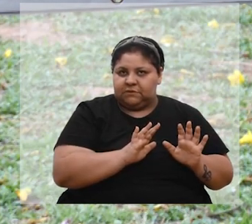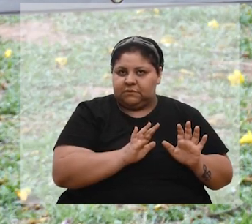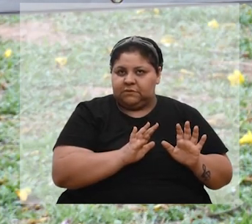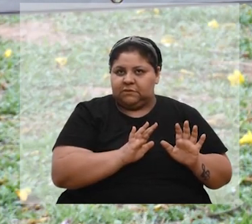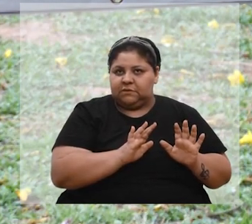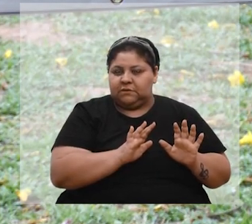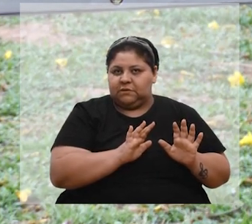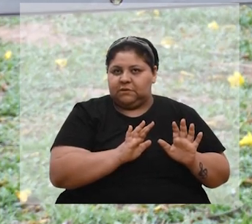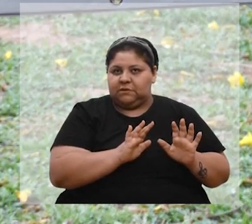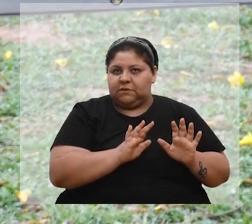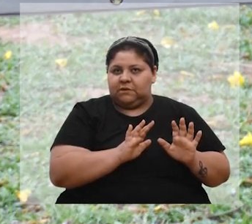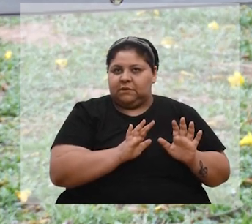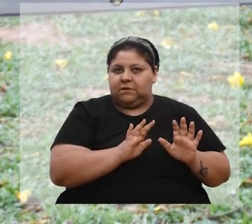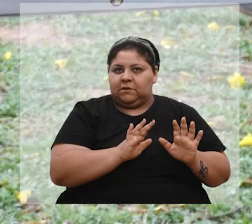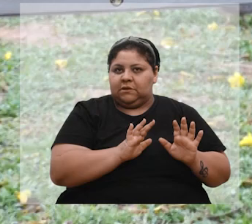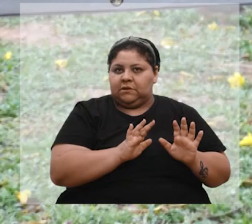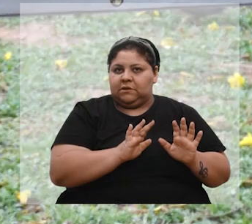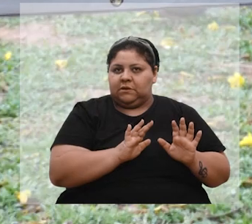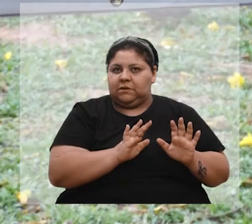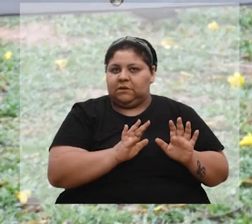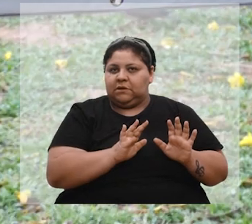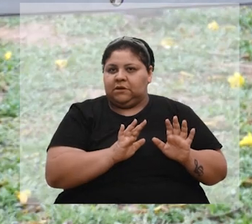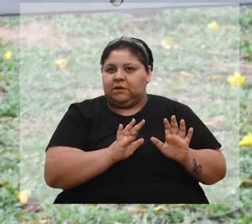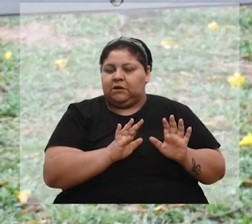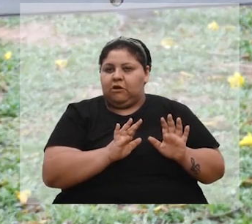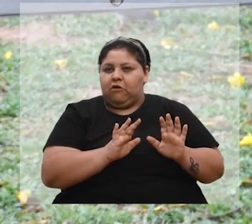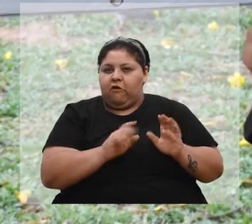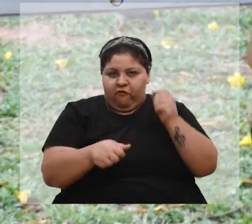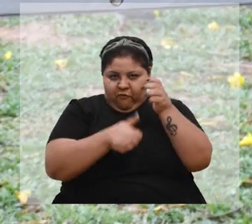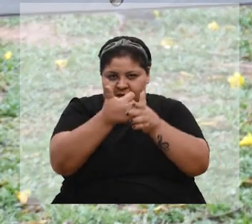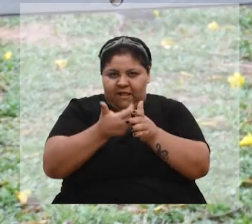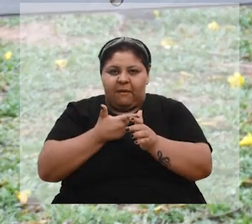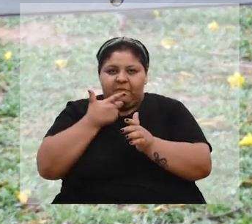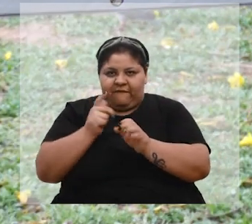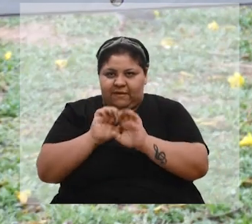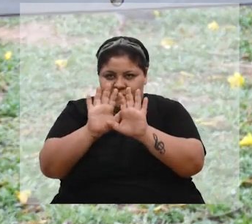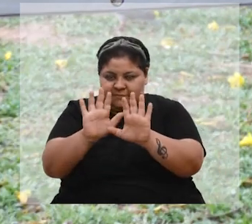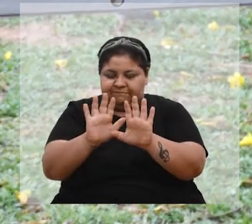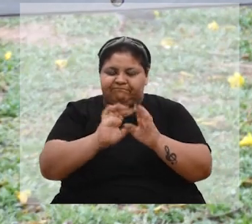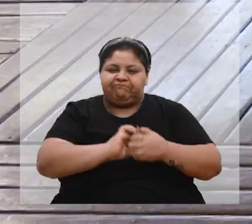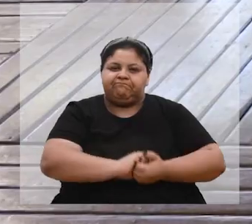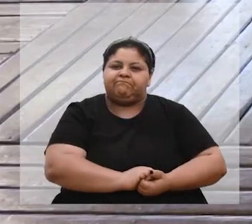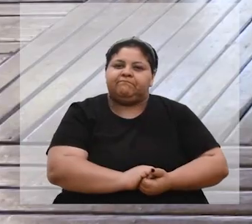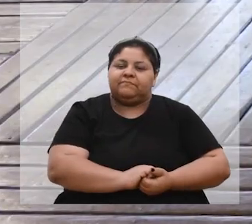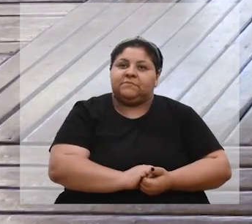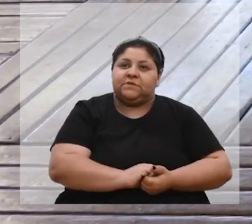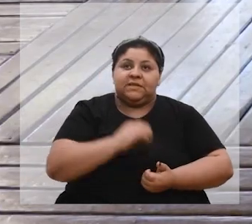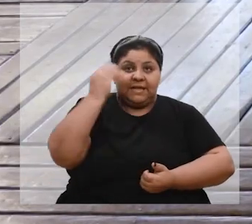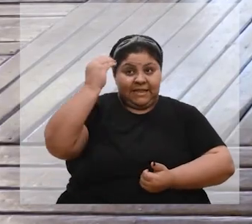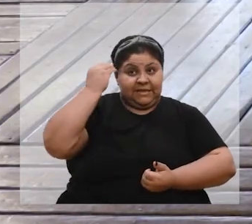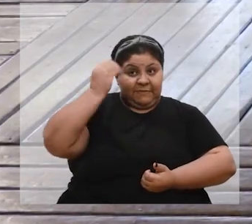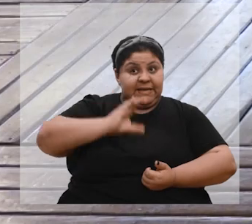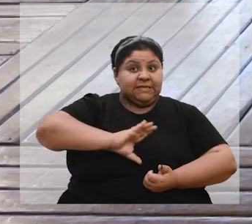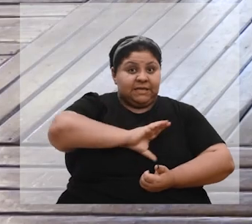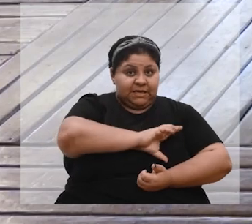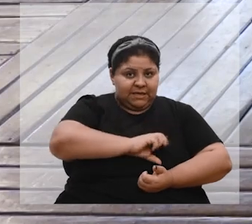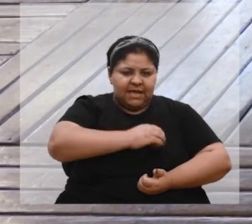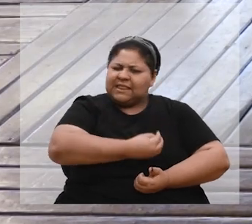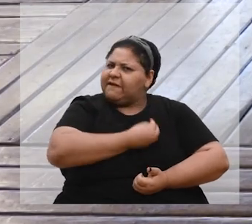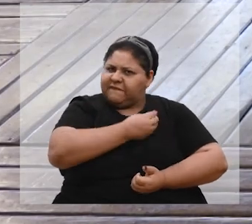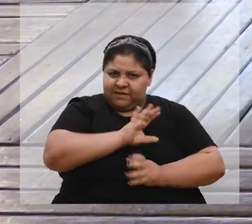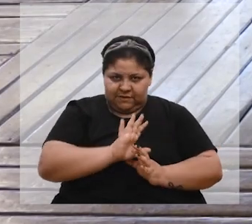é porque, assim, tentar não ficar muito complexa nisso. Na